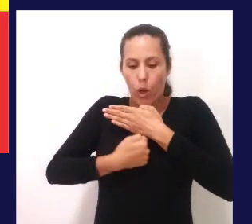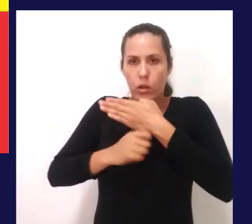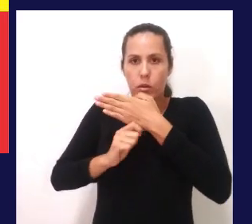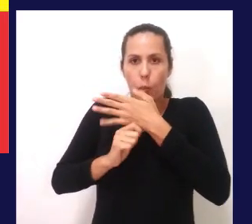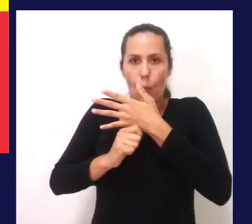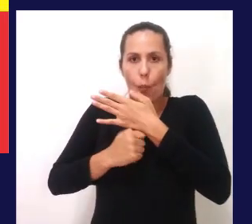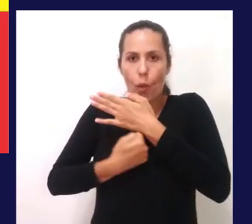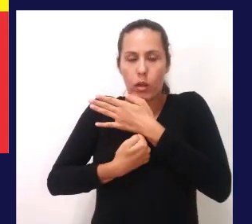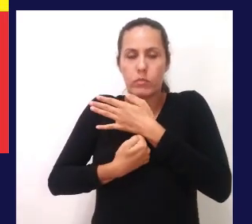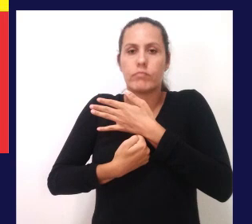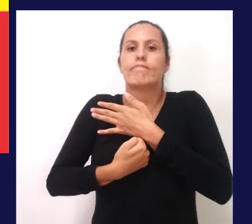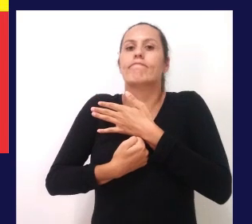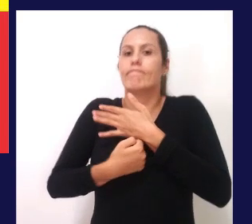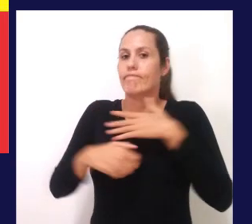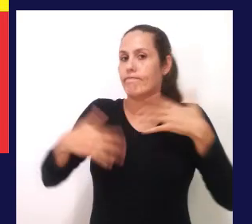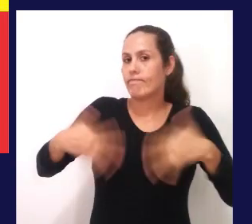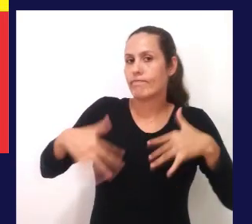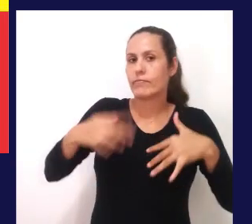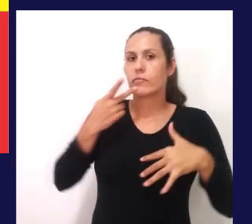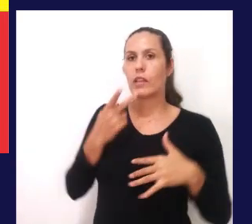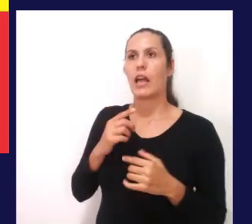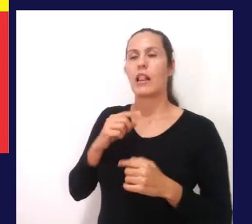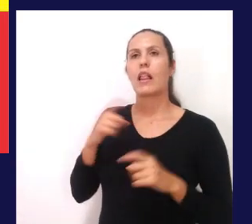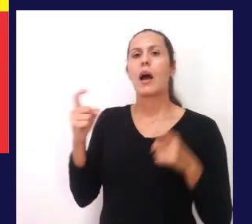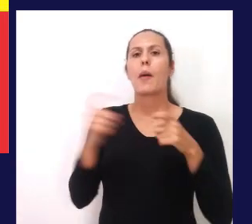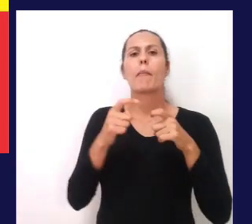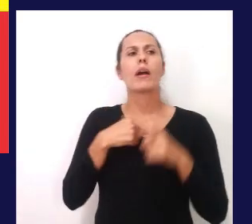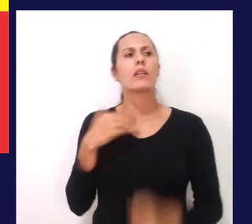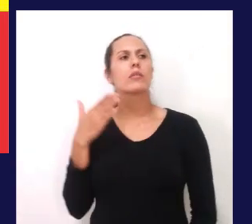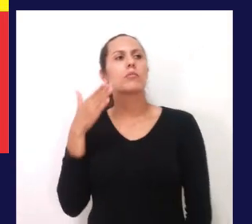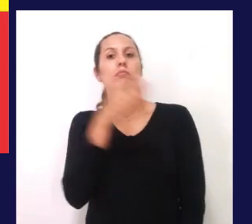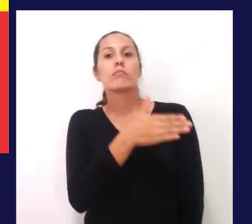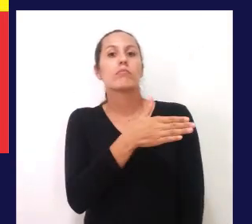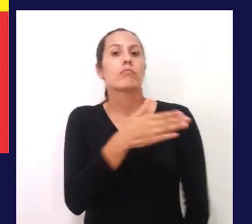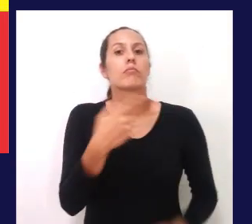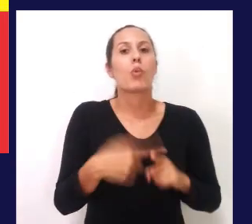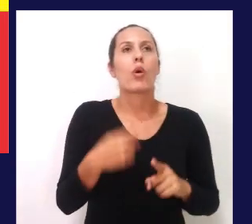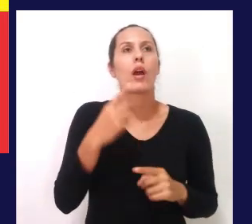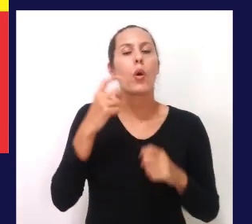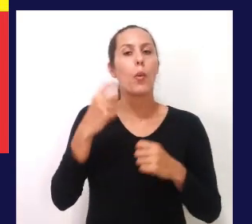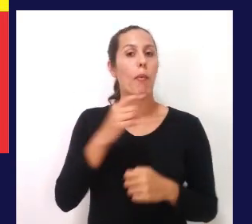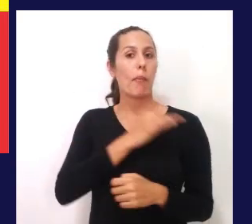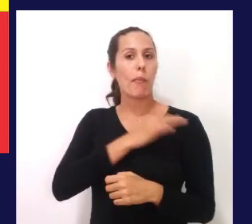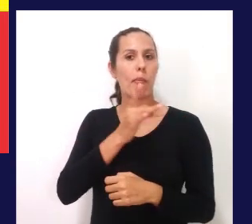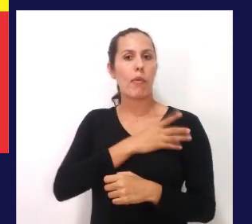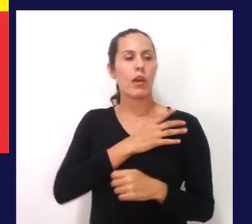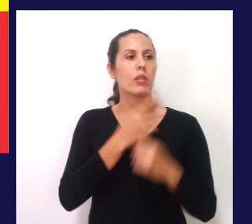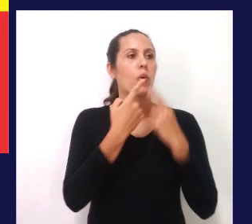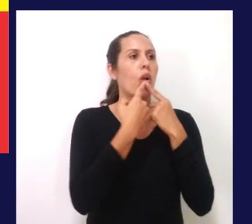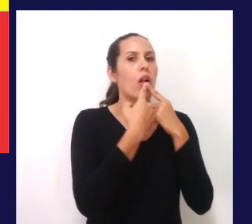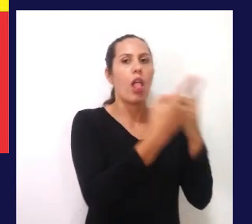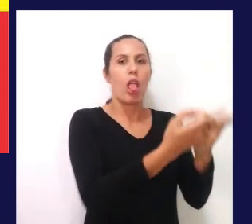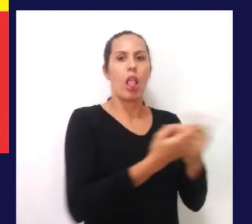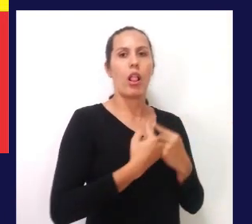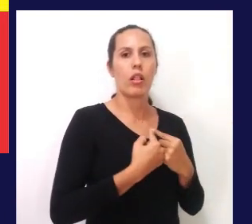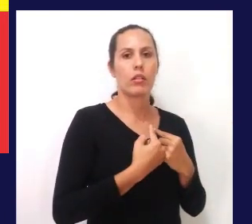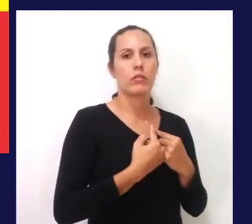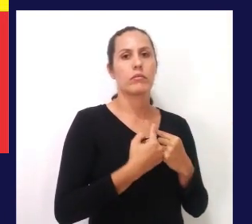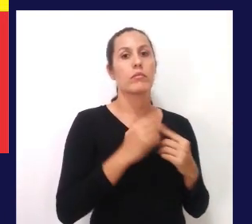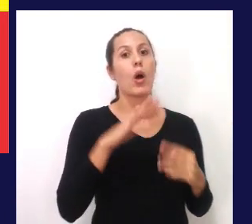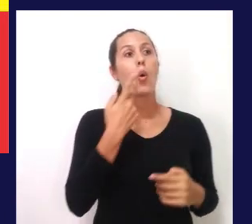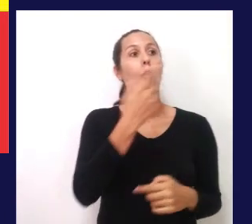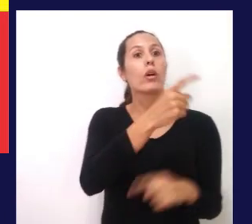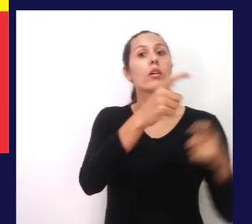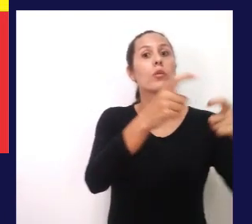deixa de consultar o médico por medo do julgamento moral que vai acontecer, ou que ele, na